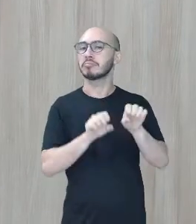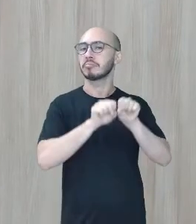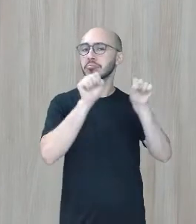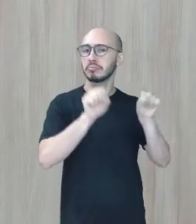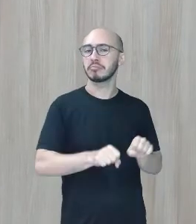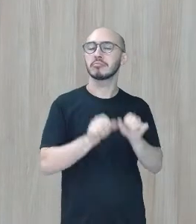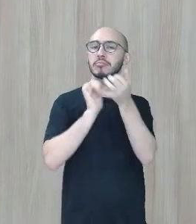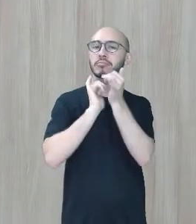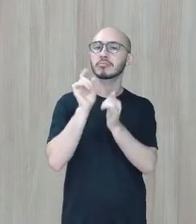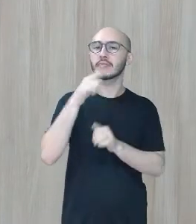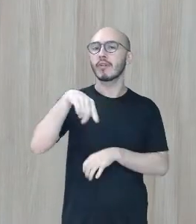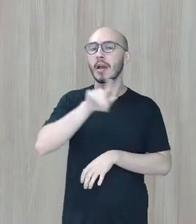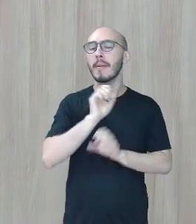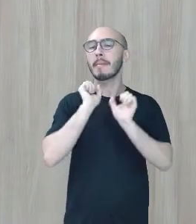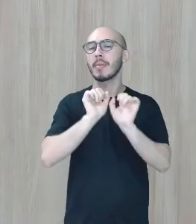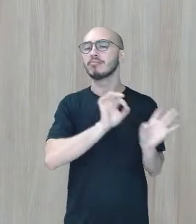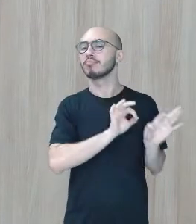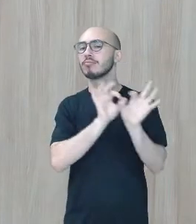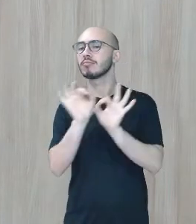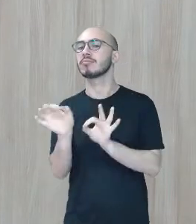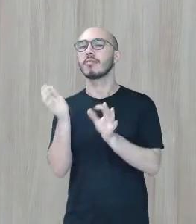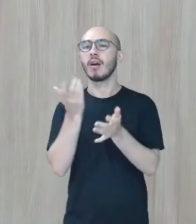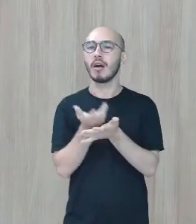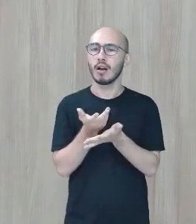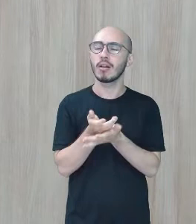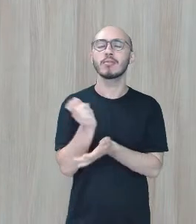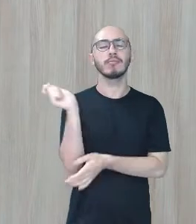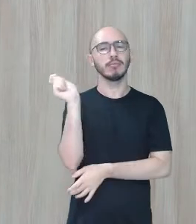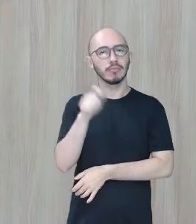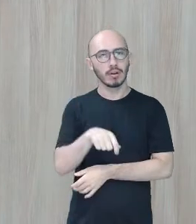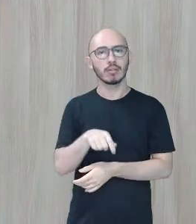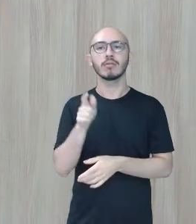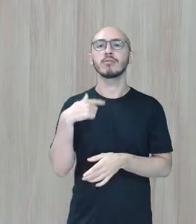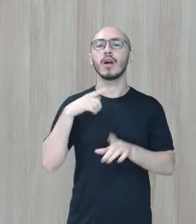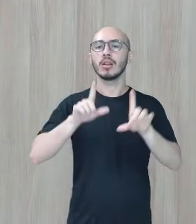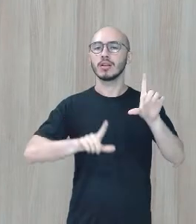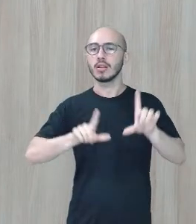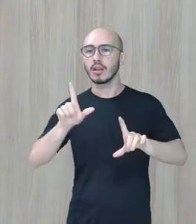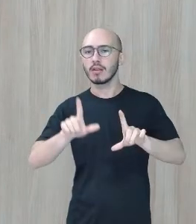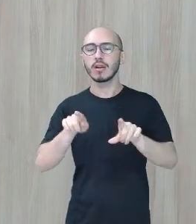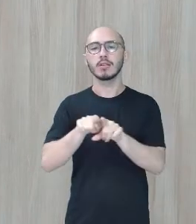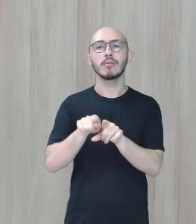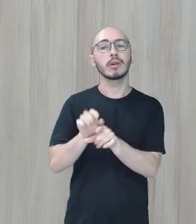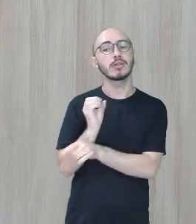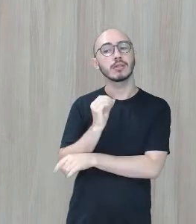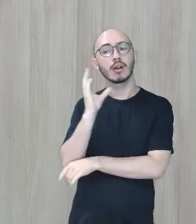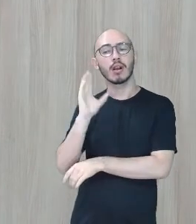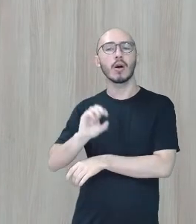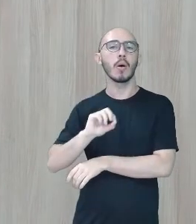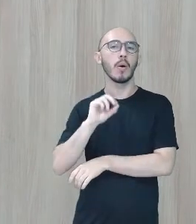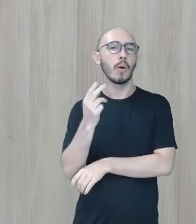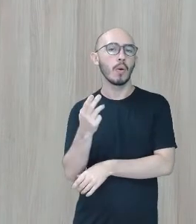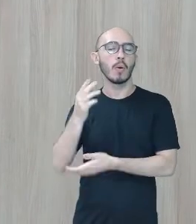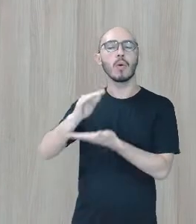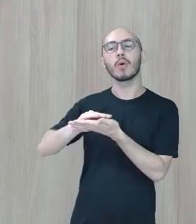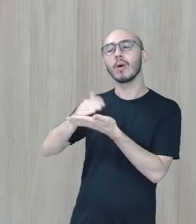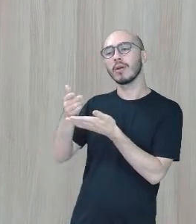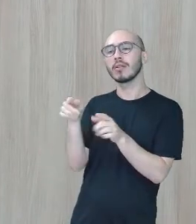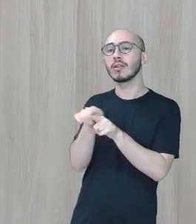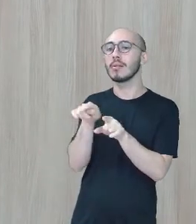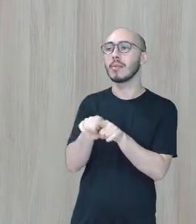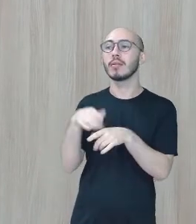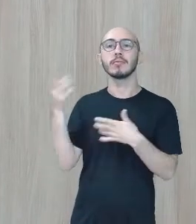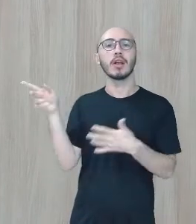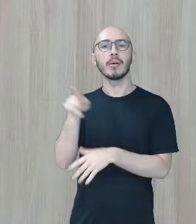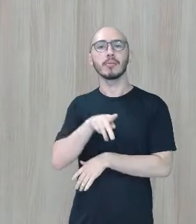digital, onde você pode acompanhar, tá? Essa aula pela TV, pelo celular e pelo computador também, que Briane